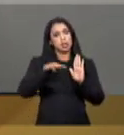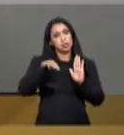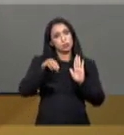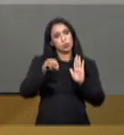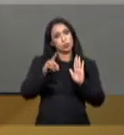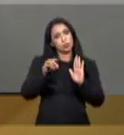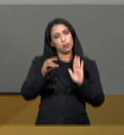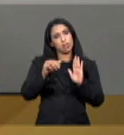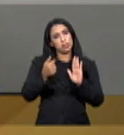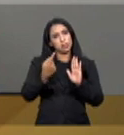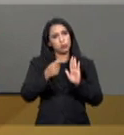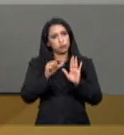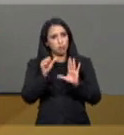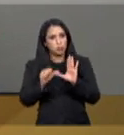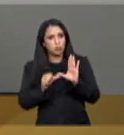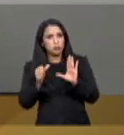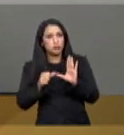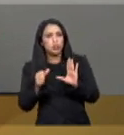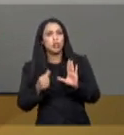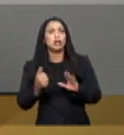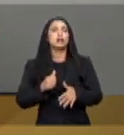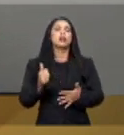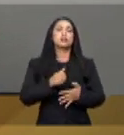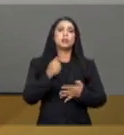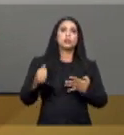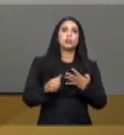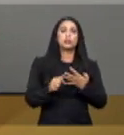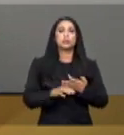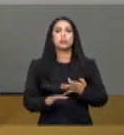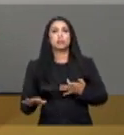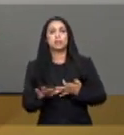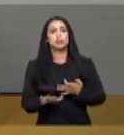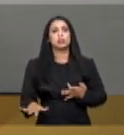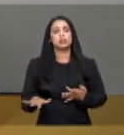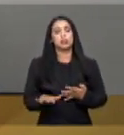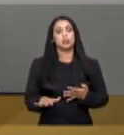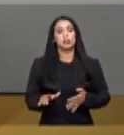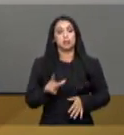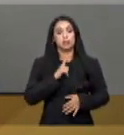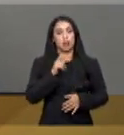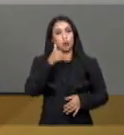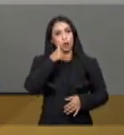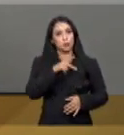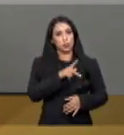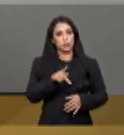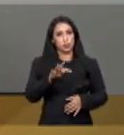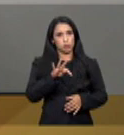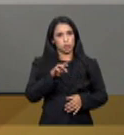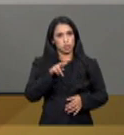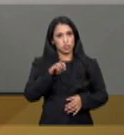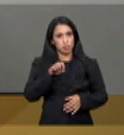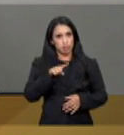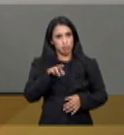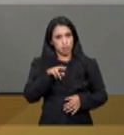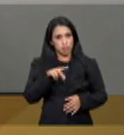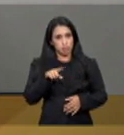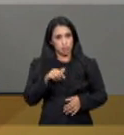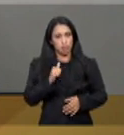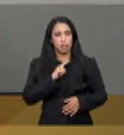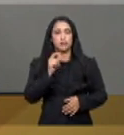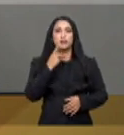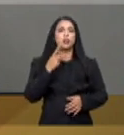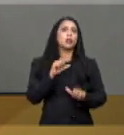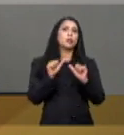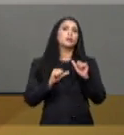por modificação de orientação jurisprudencial dominante, a professora Tereza Arruda Alvim leciona que a mudança